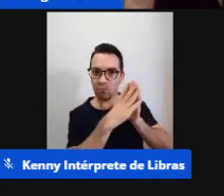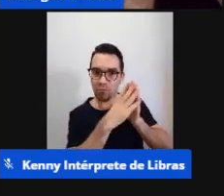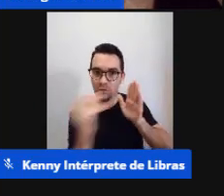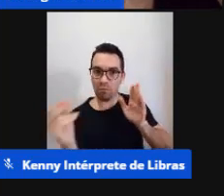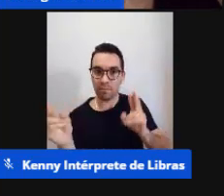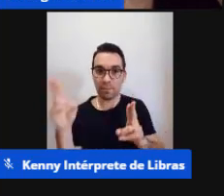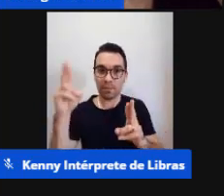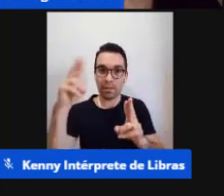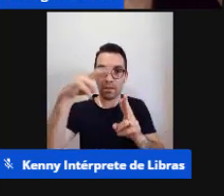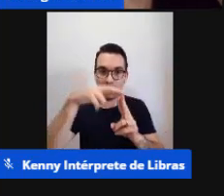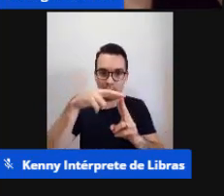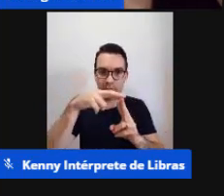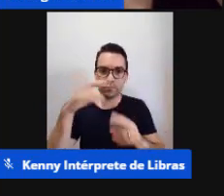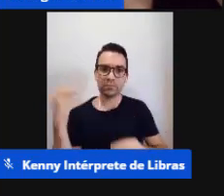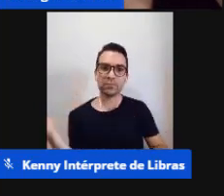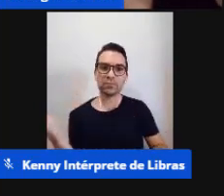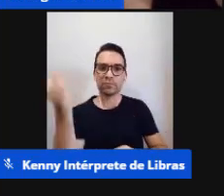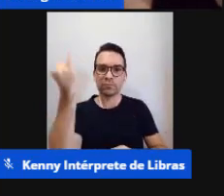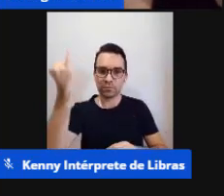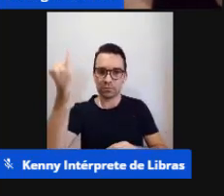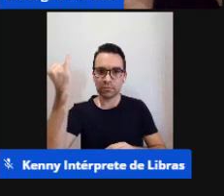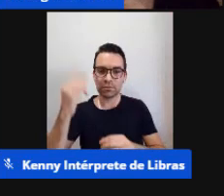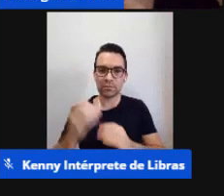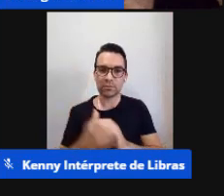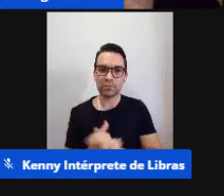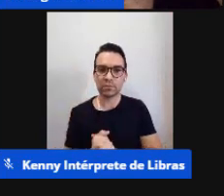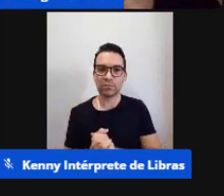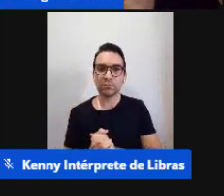importante colocar também, gente, que esses